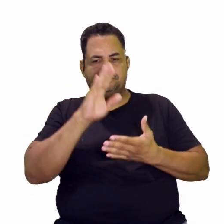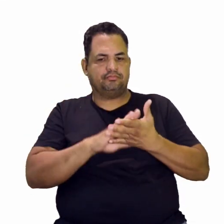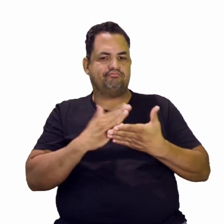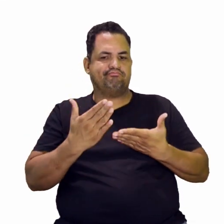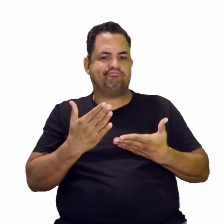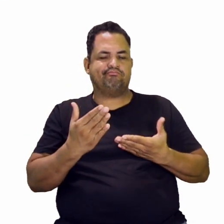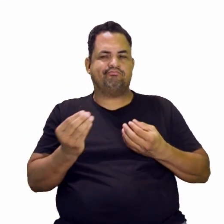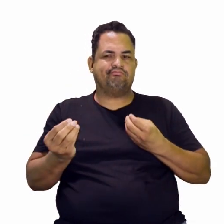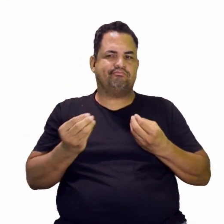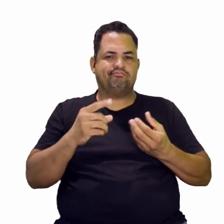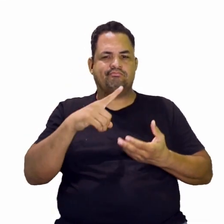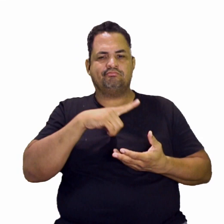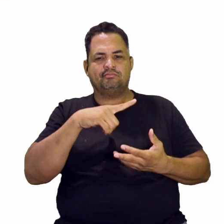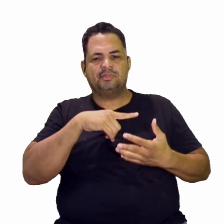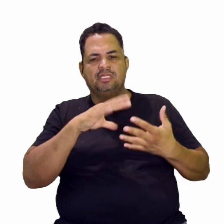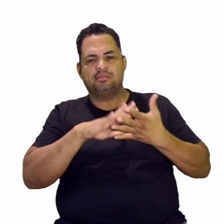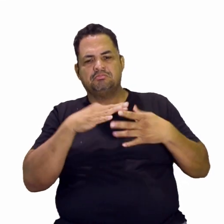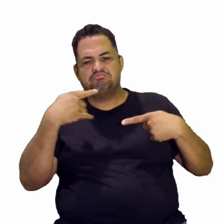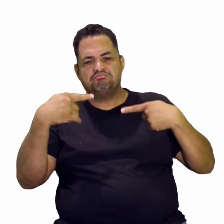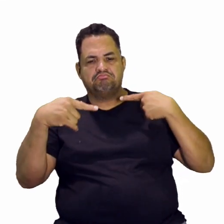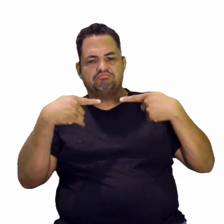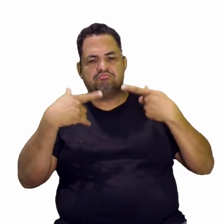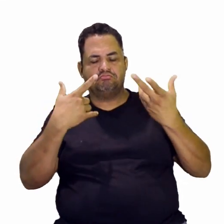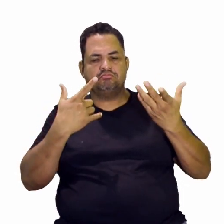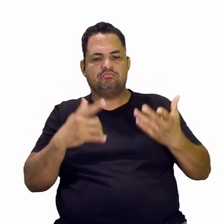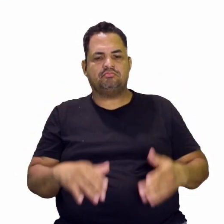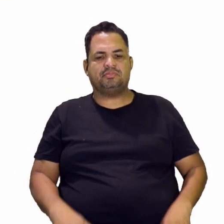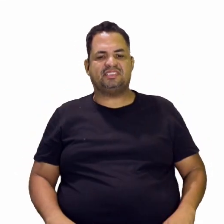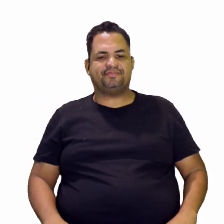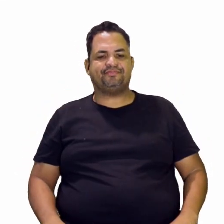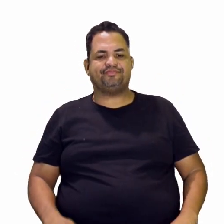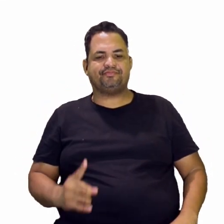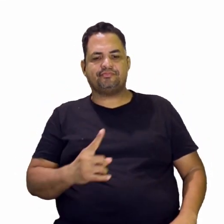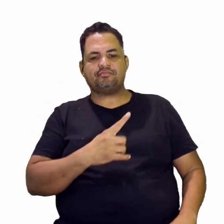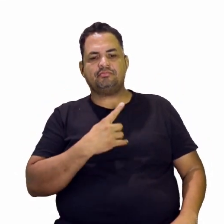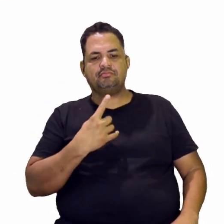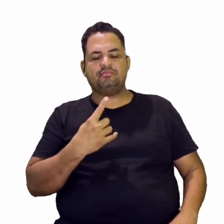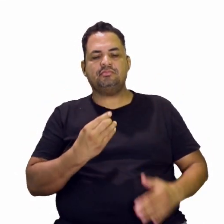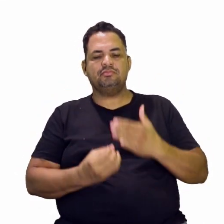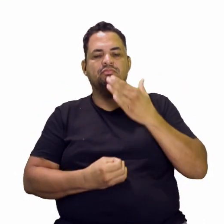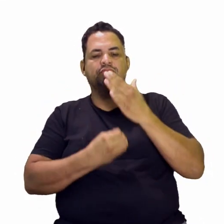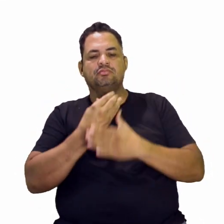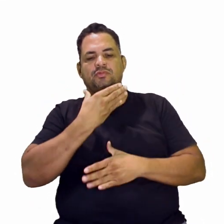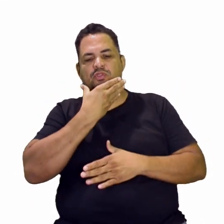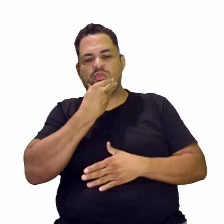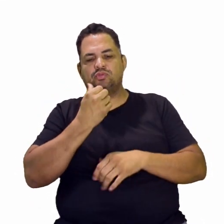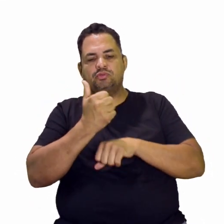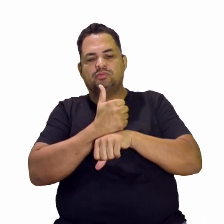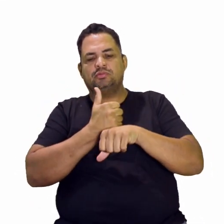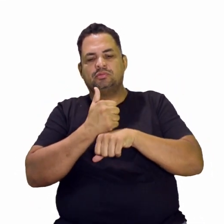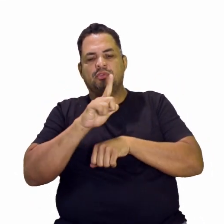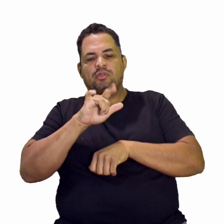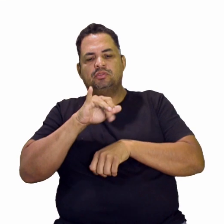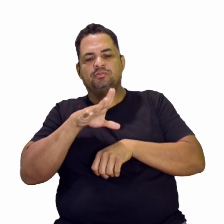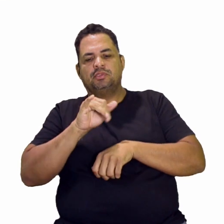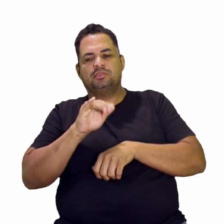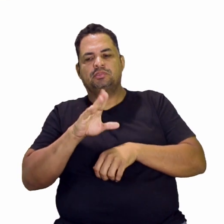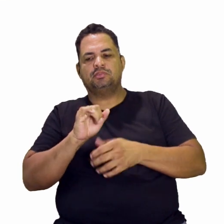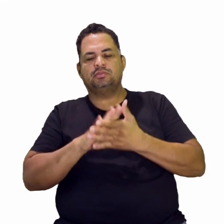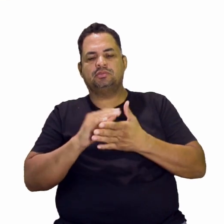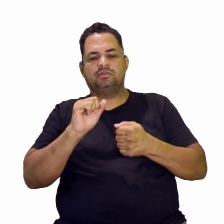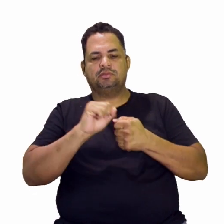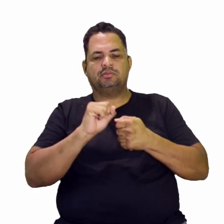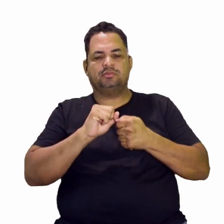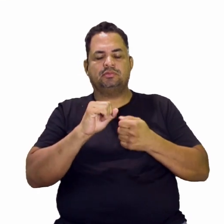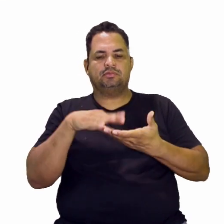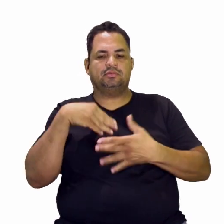ver, ainda ficou um bom tempo essa discussão. Chegou, então, o nosso querido Louis Pasteur para derrubar tudo. Quando ele fez o seu